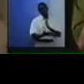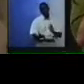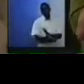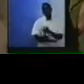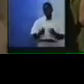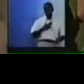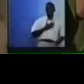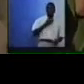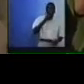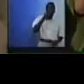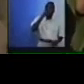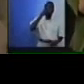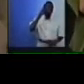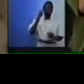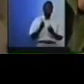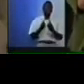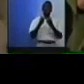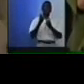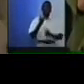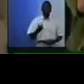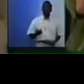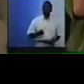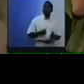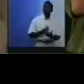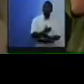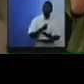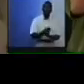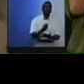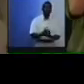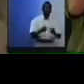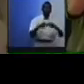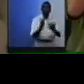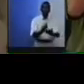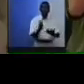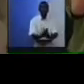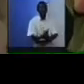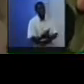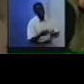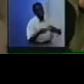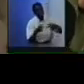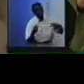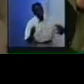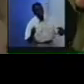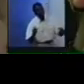Gastei a minha herança comprando só